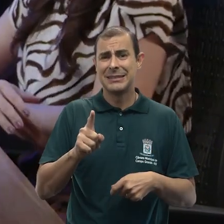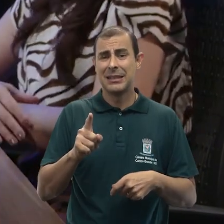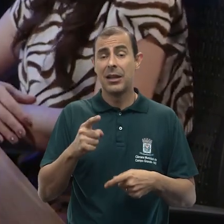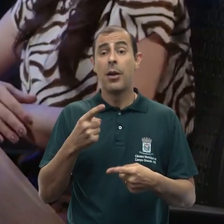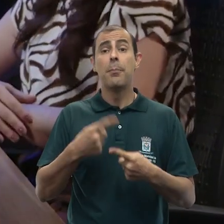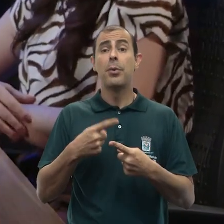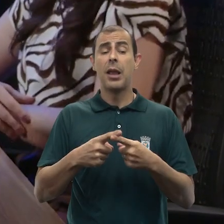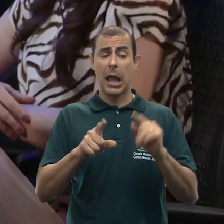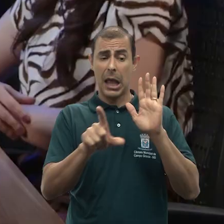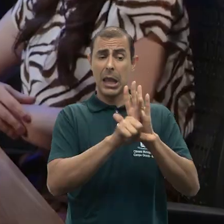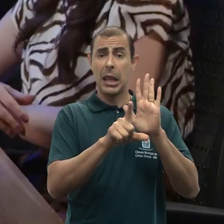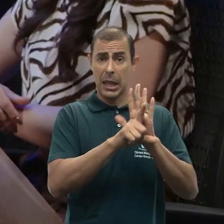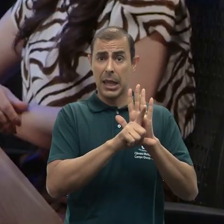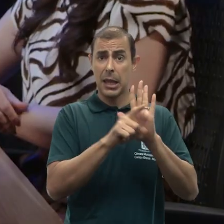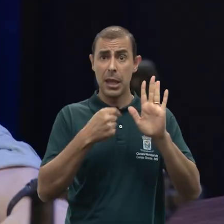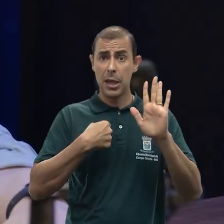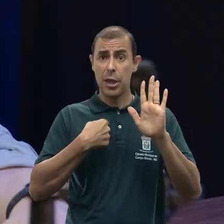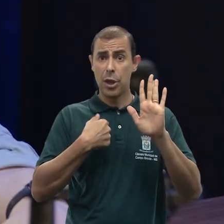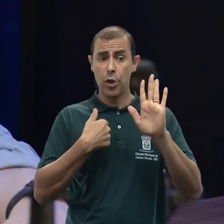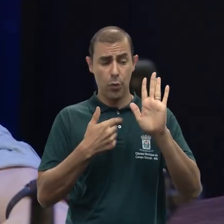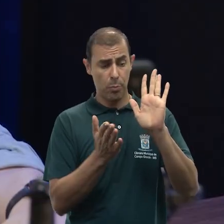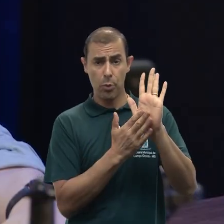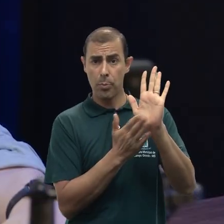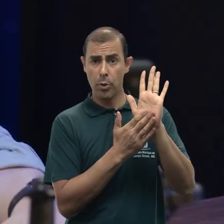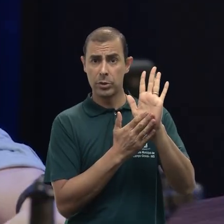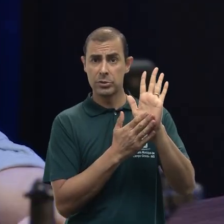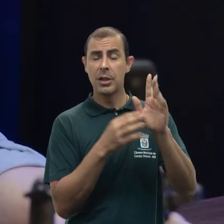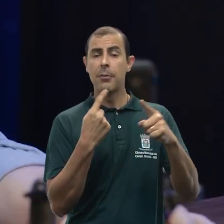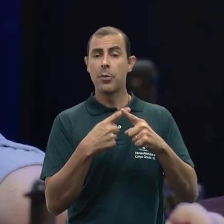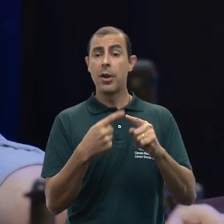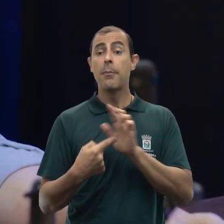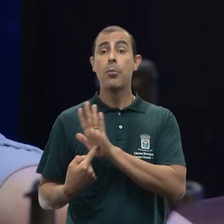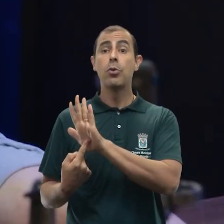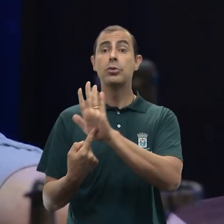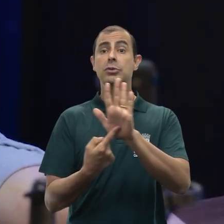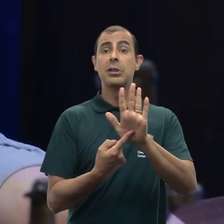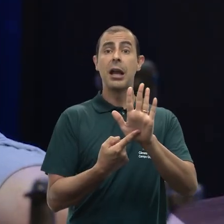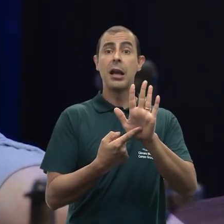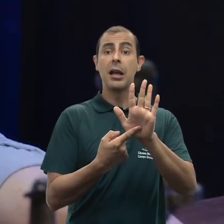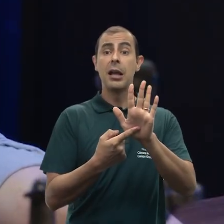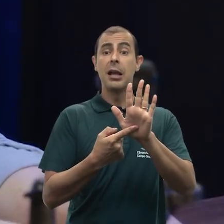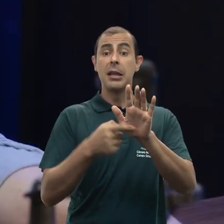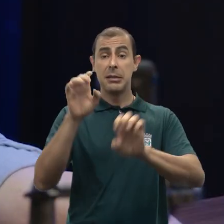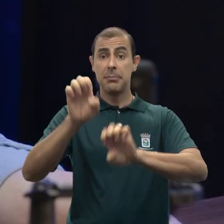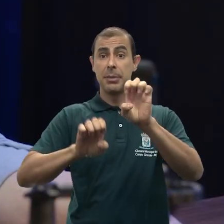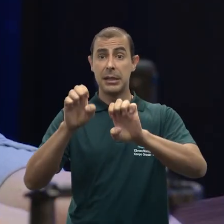Quando eu propus a lei era porque tem que mostrar para quem tem essa